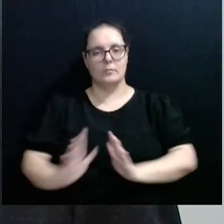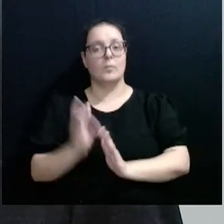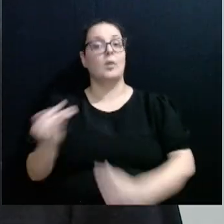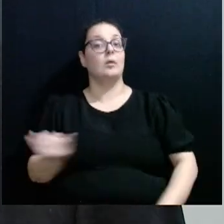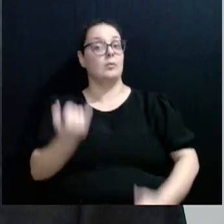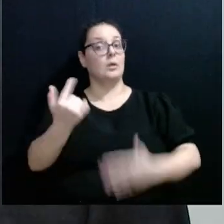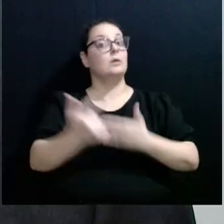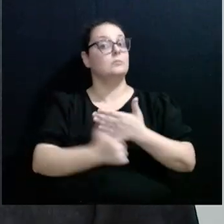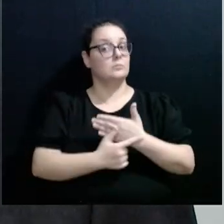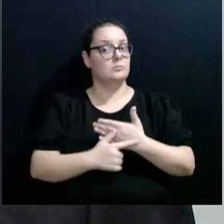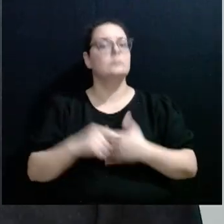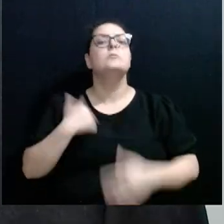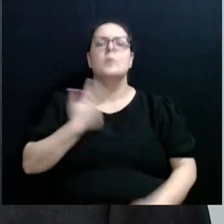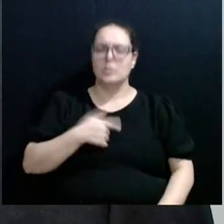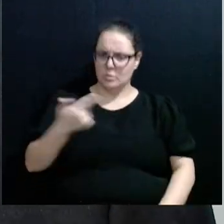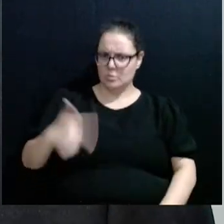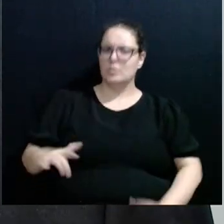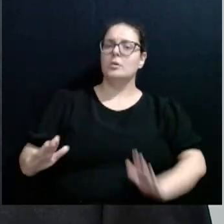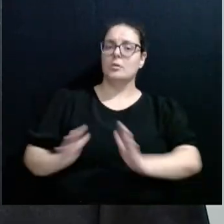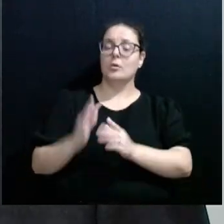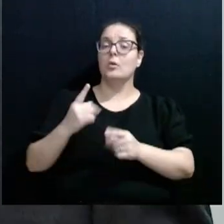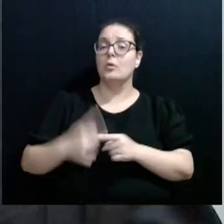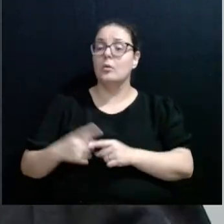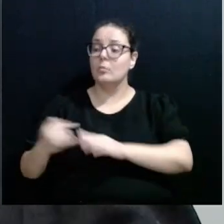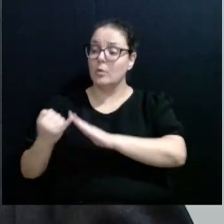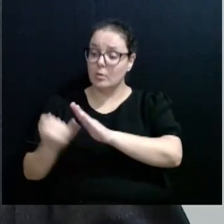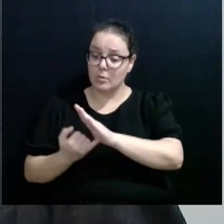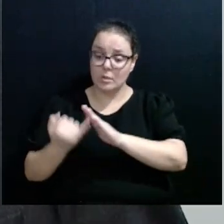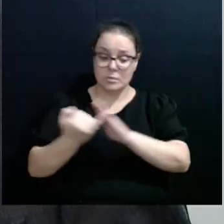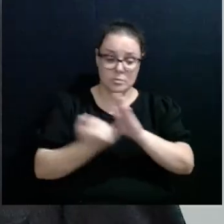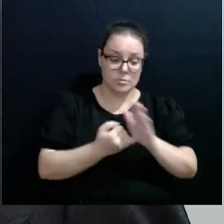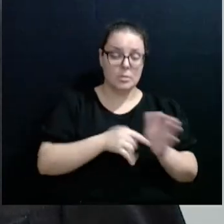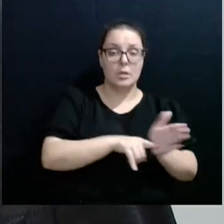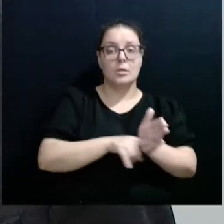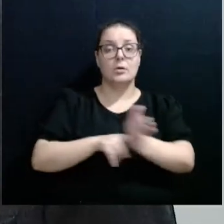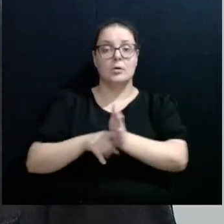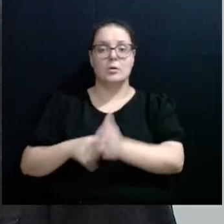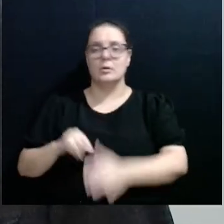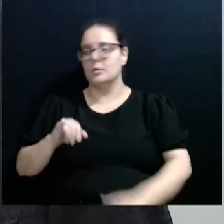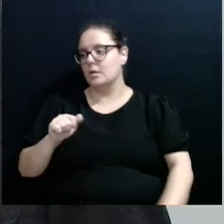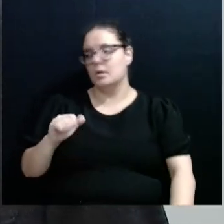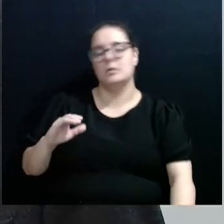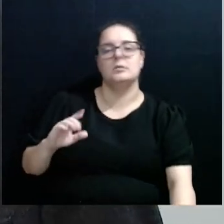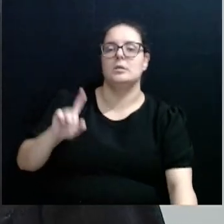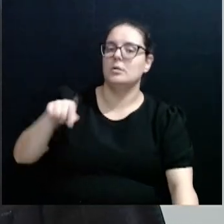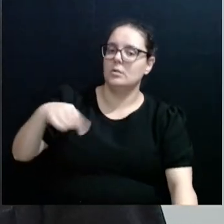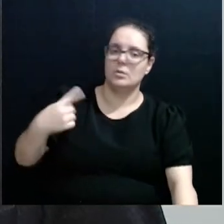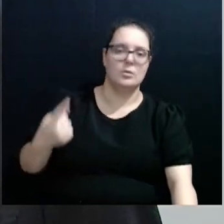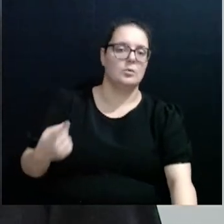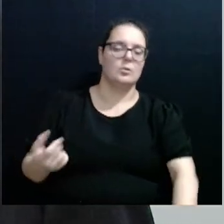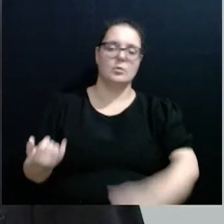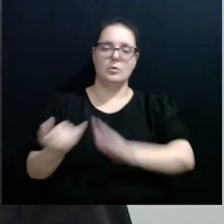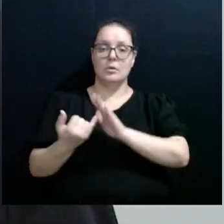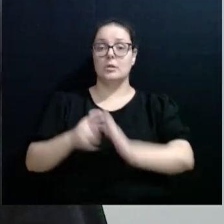vamos manter a frente, porque os institutos de pesquisa, tanto o IAC como outros institutos que nós temos em Campinas, são muito